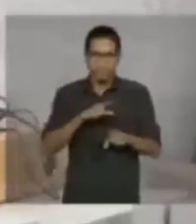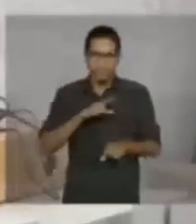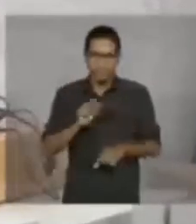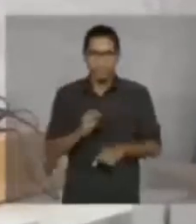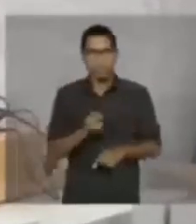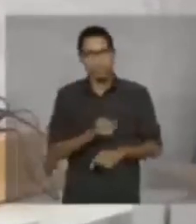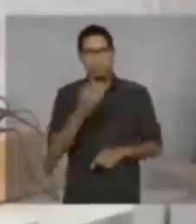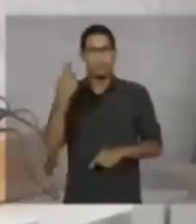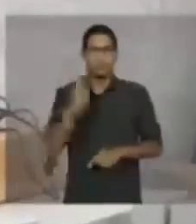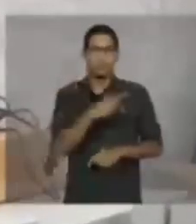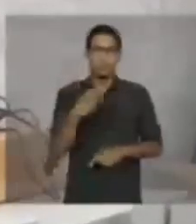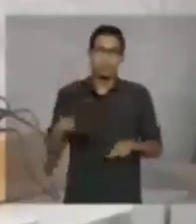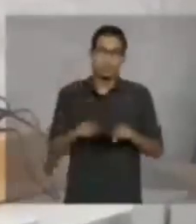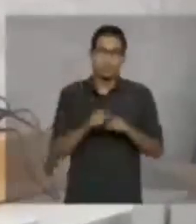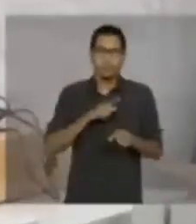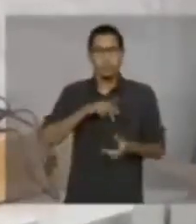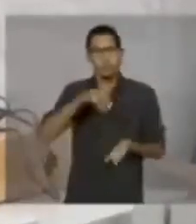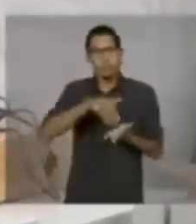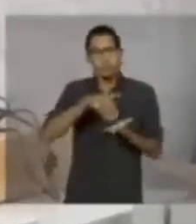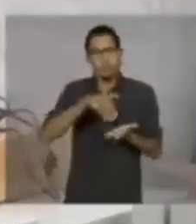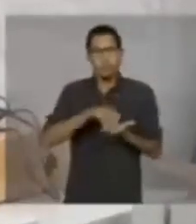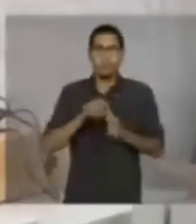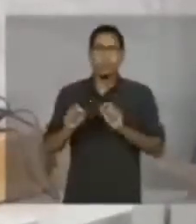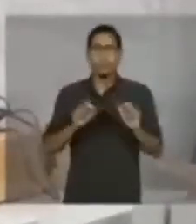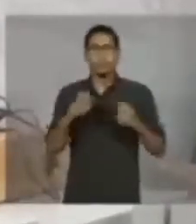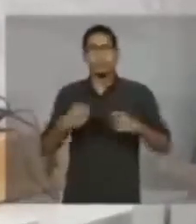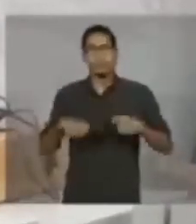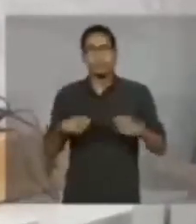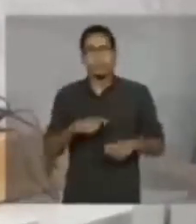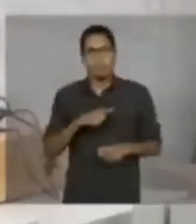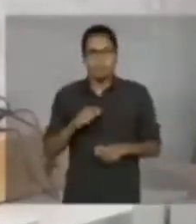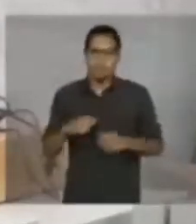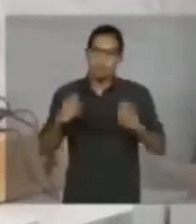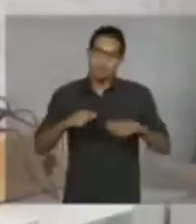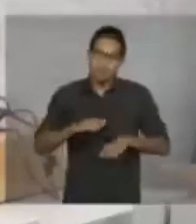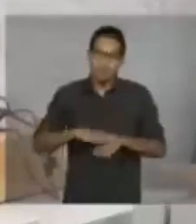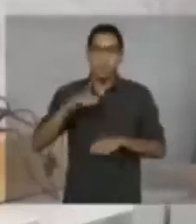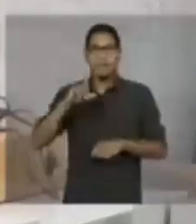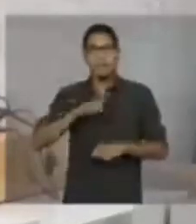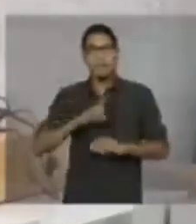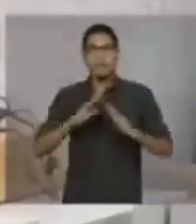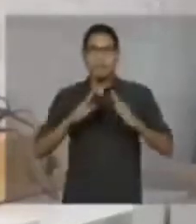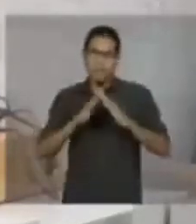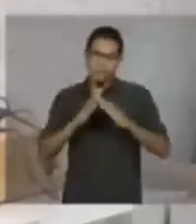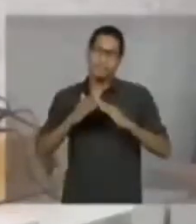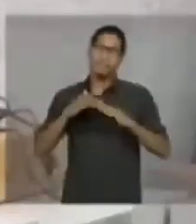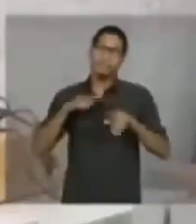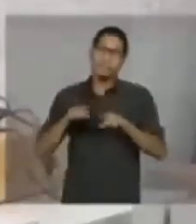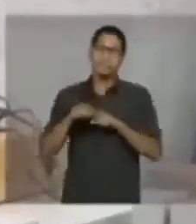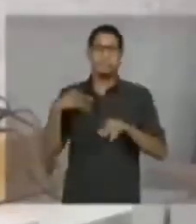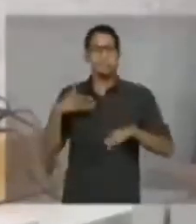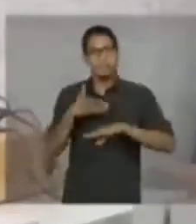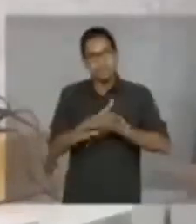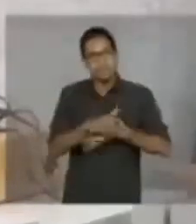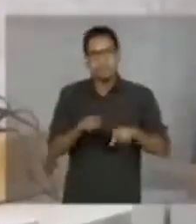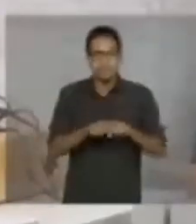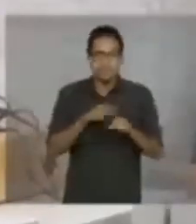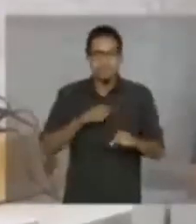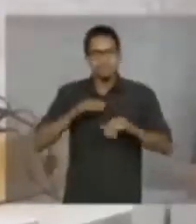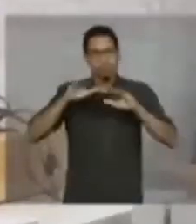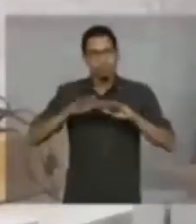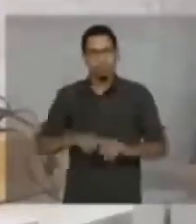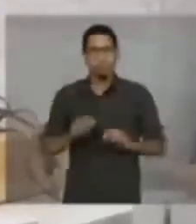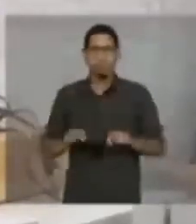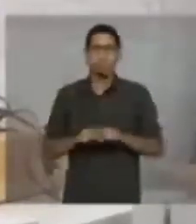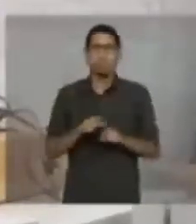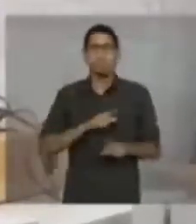muito menor do que deveria ser. A gente precisa de mais casas de passagem. São locais para uma permanência breve de